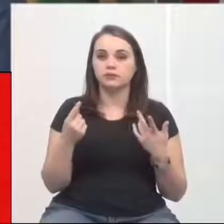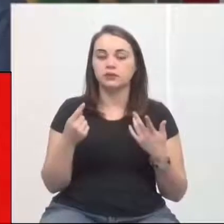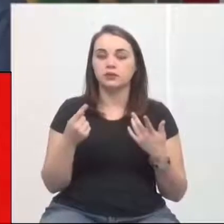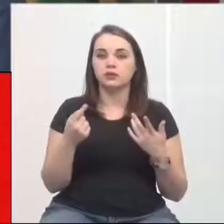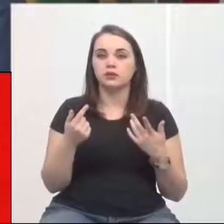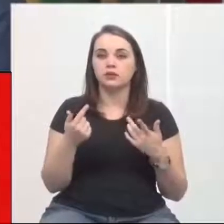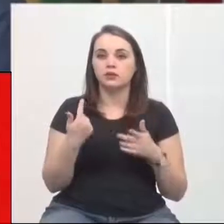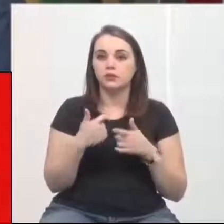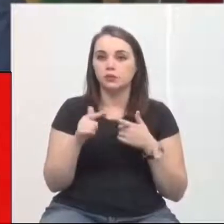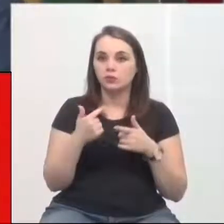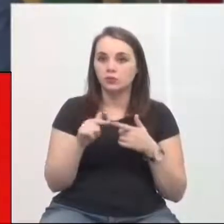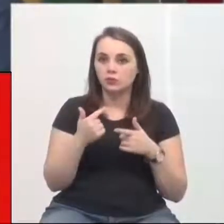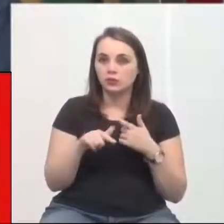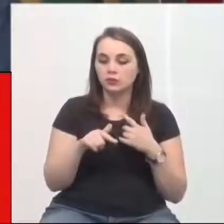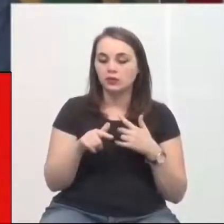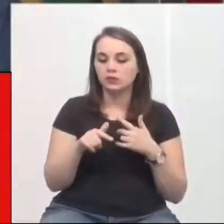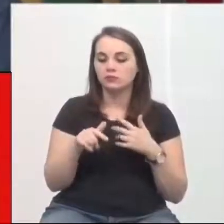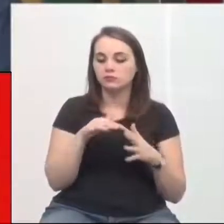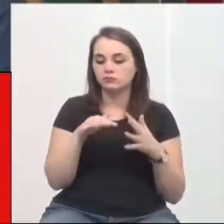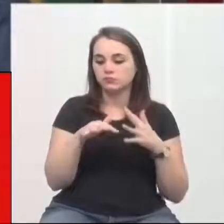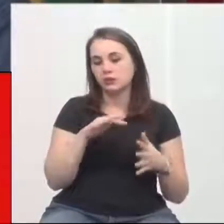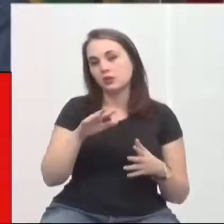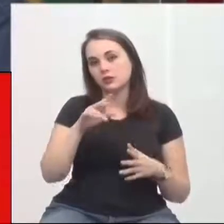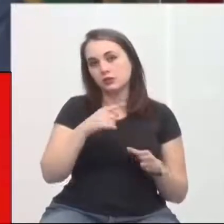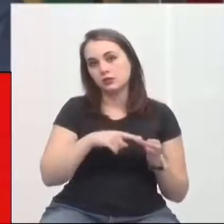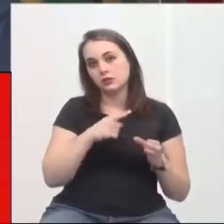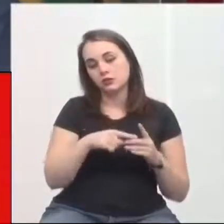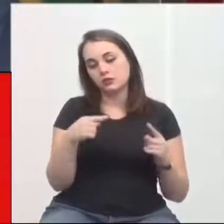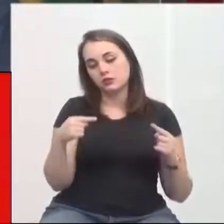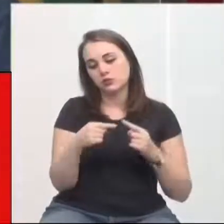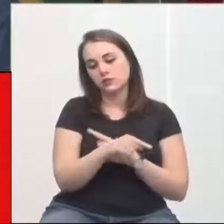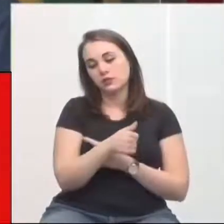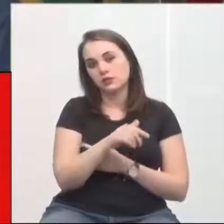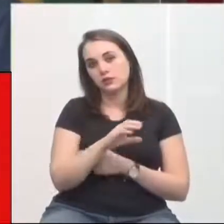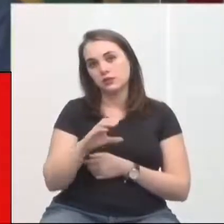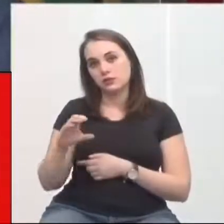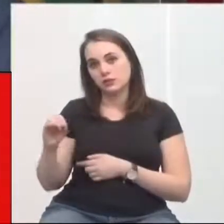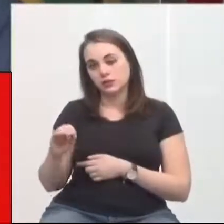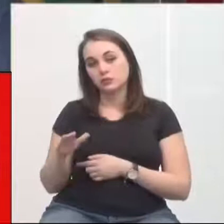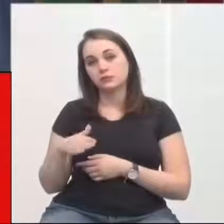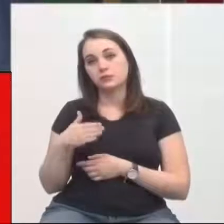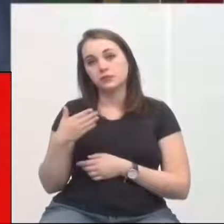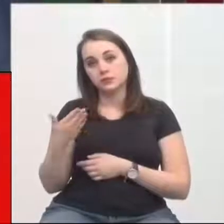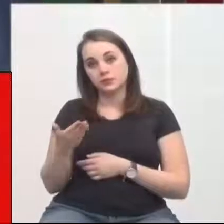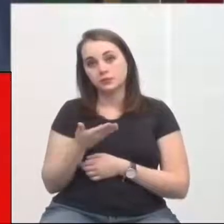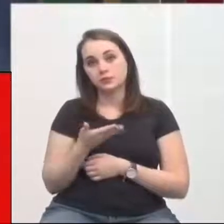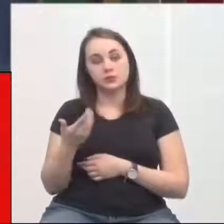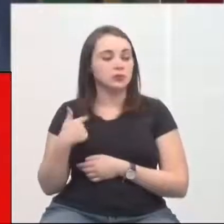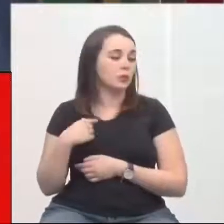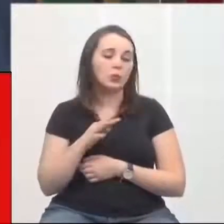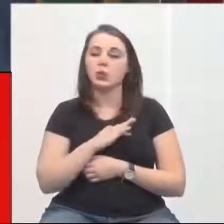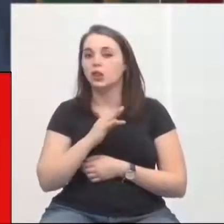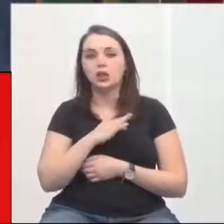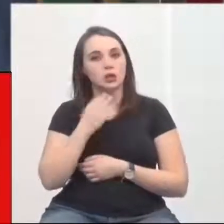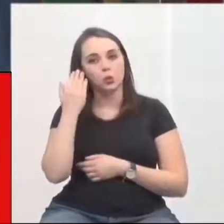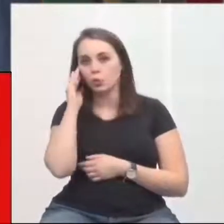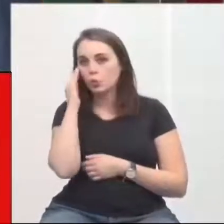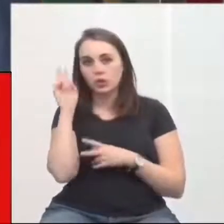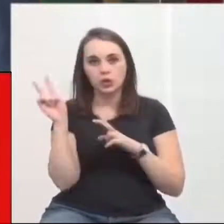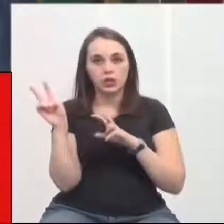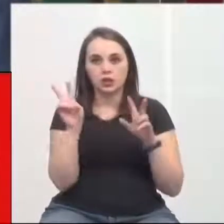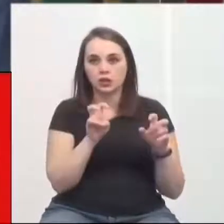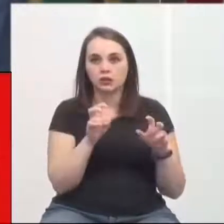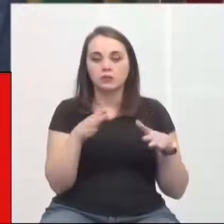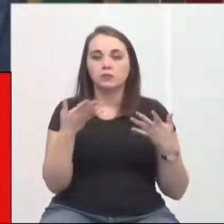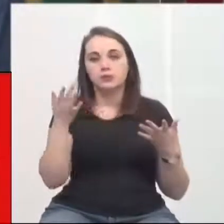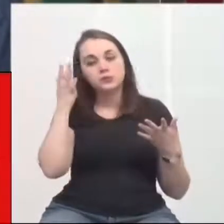o maior gargalo de mobilidade urbana de Criciúma, Avenida Centenário. E aí envolve, eu não sou técnico, não entendo do assunto, mas